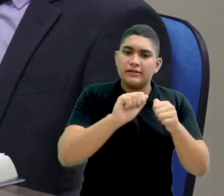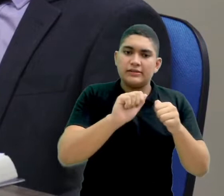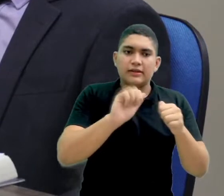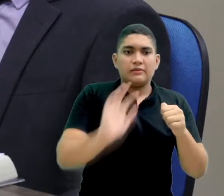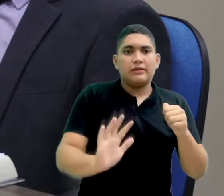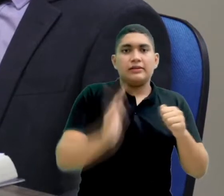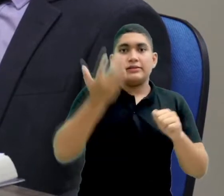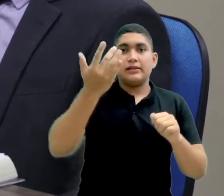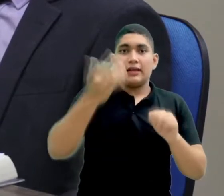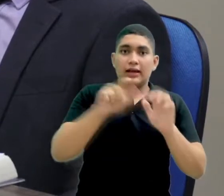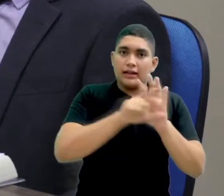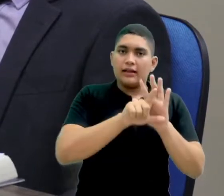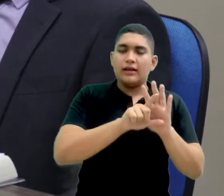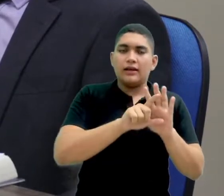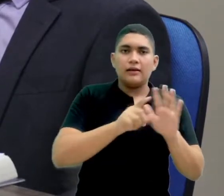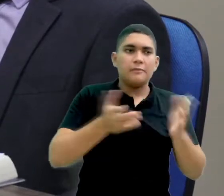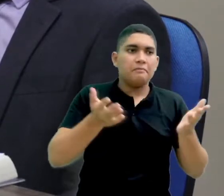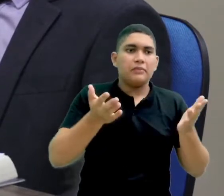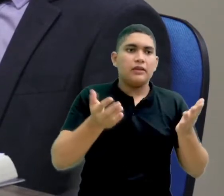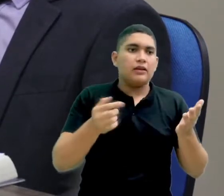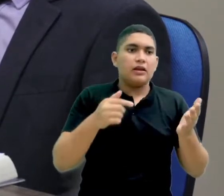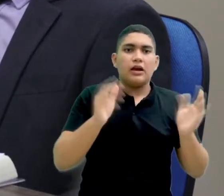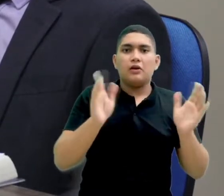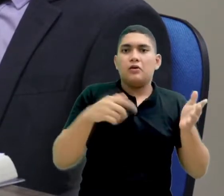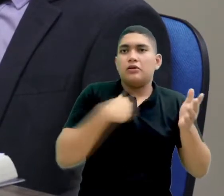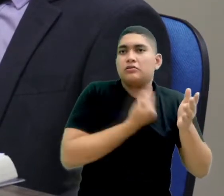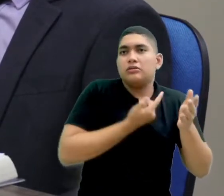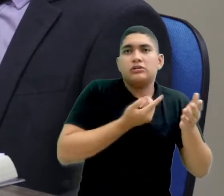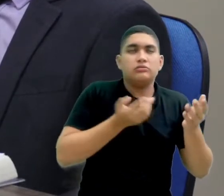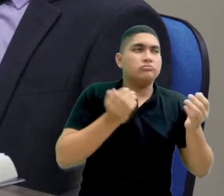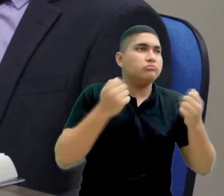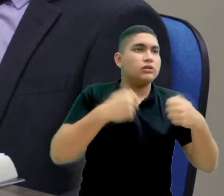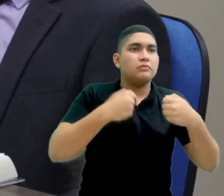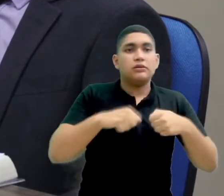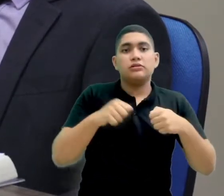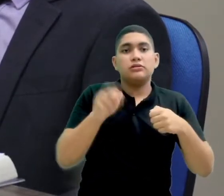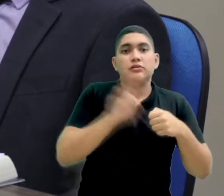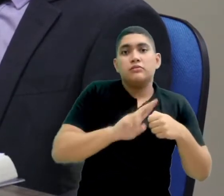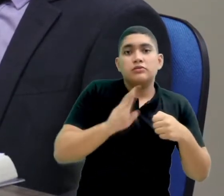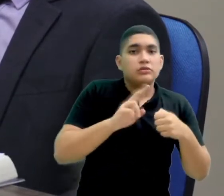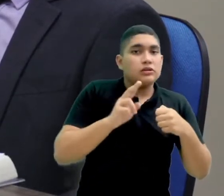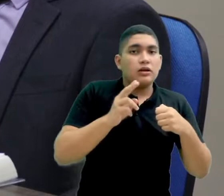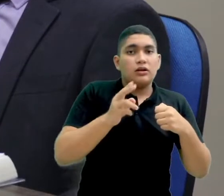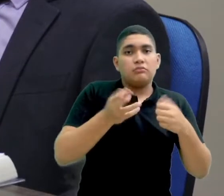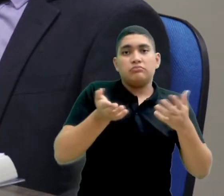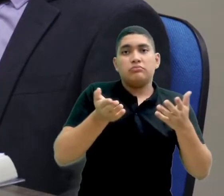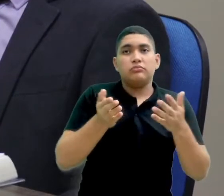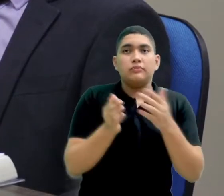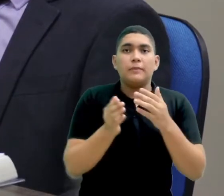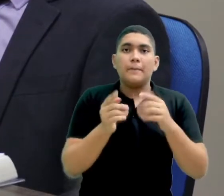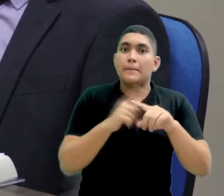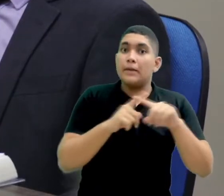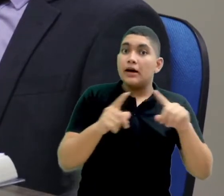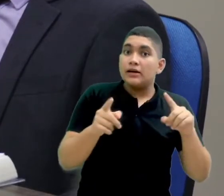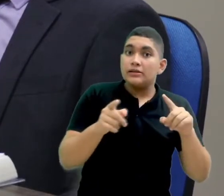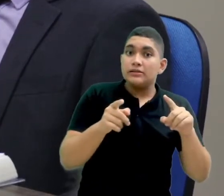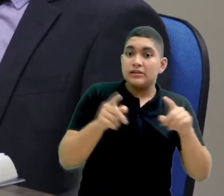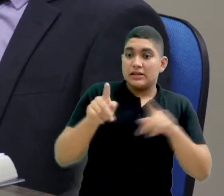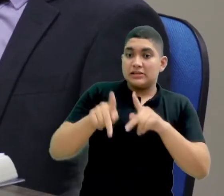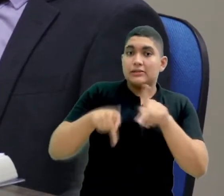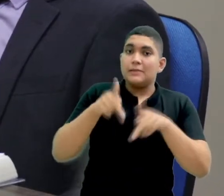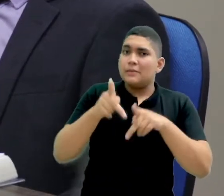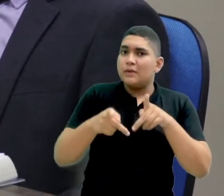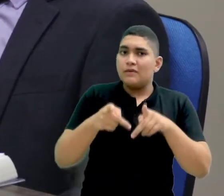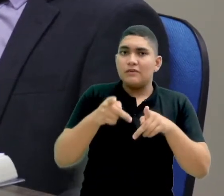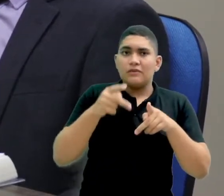para Moisés, essas leis que Deus deu nos 10 mandamentos. Só que eles não observam que, como já foi